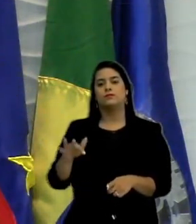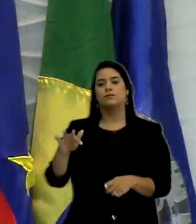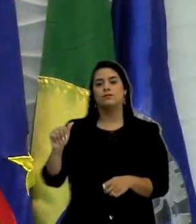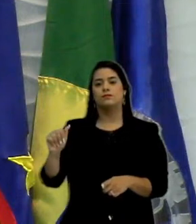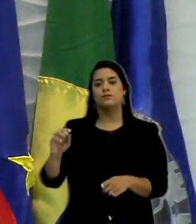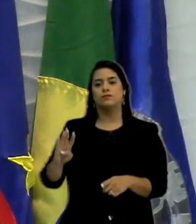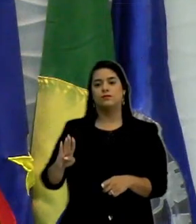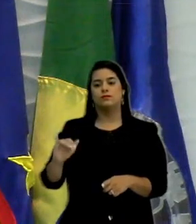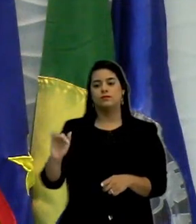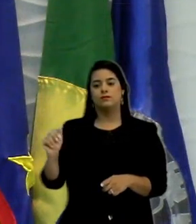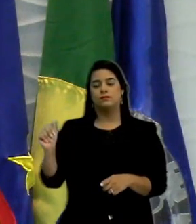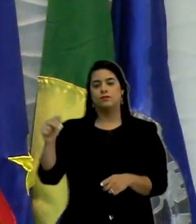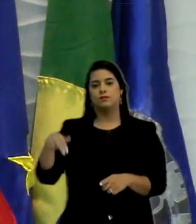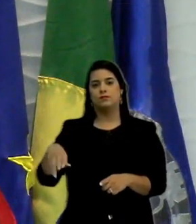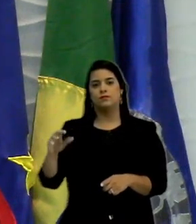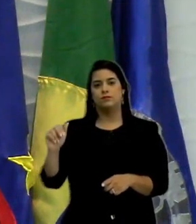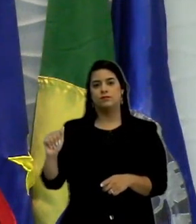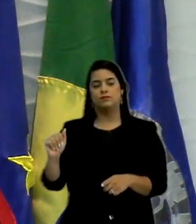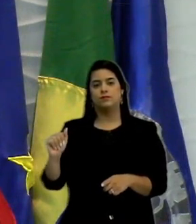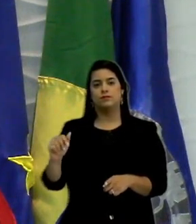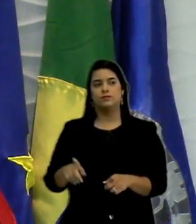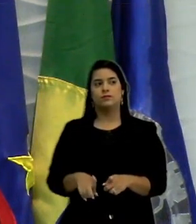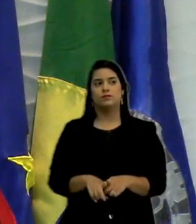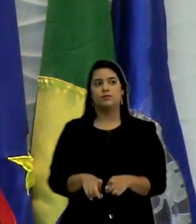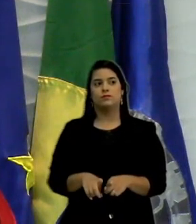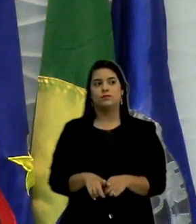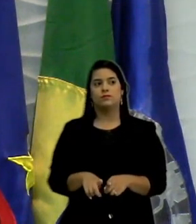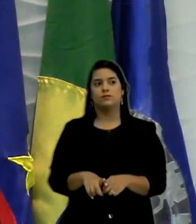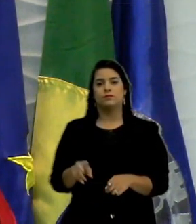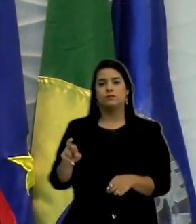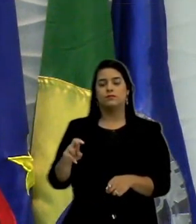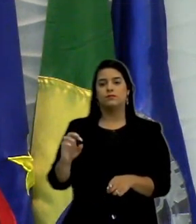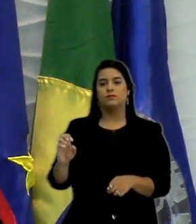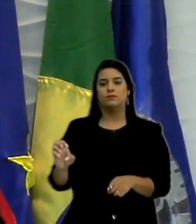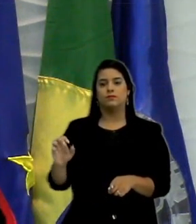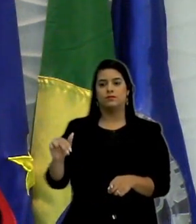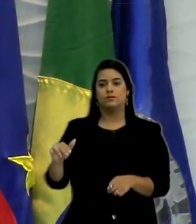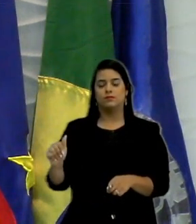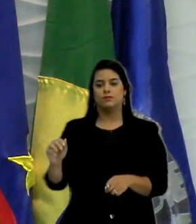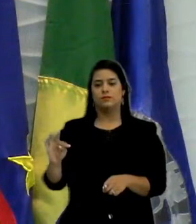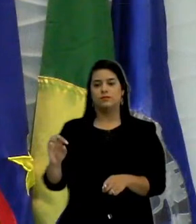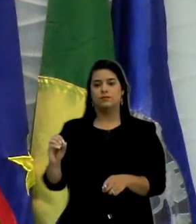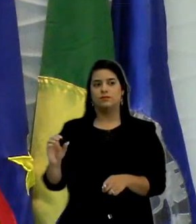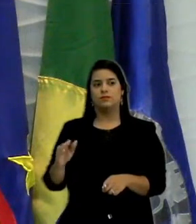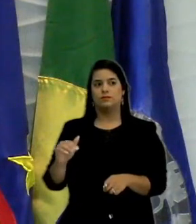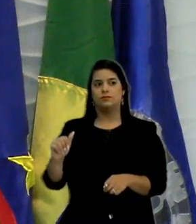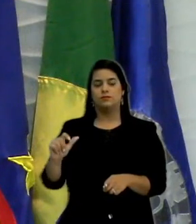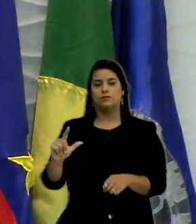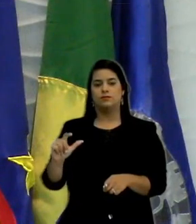Fabiana Galvão, Renato Almeida,